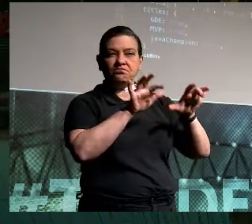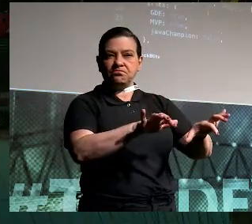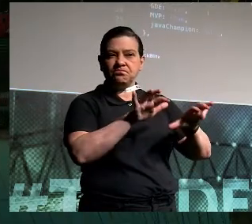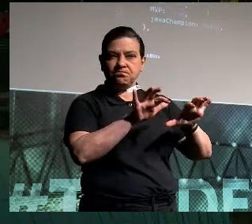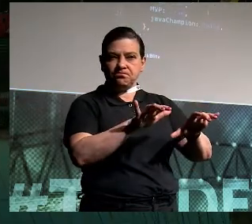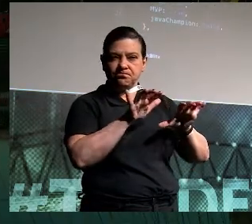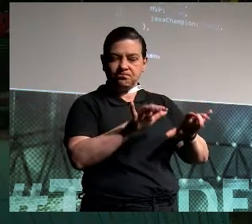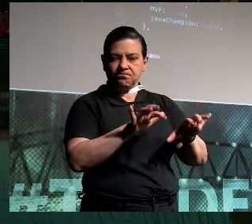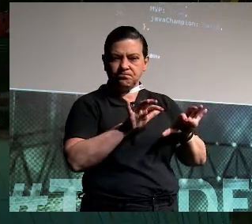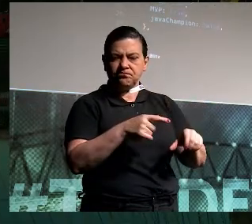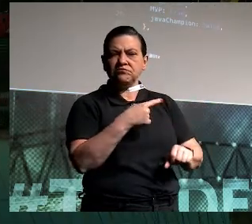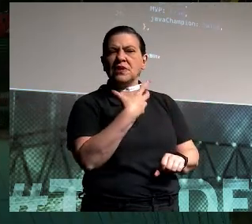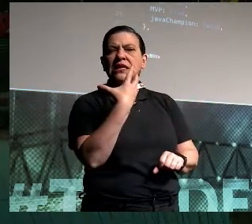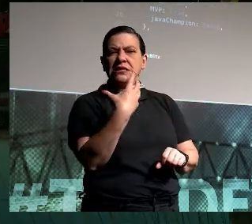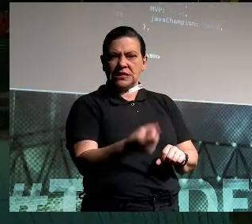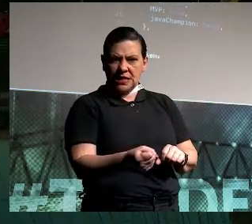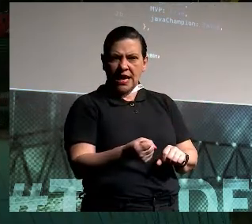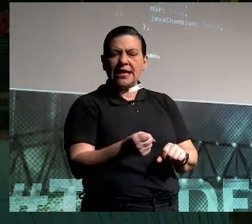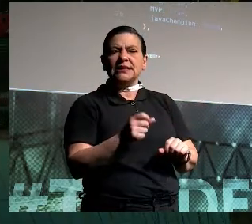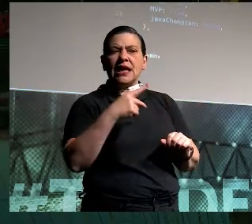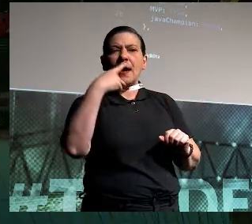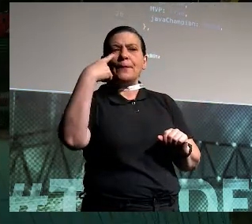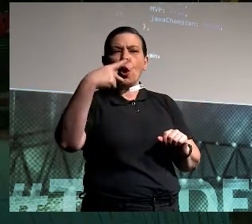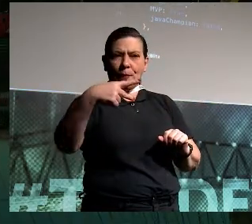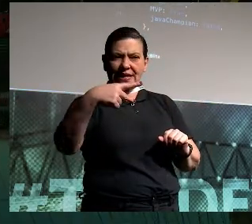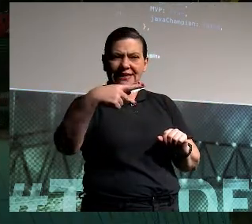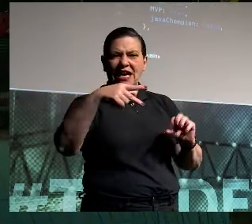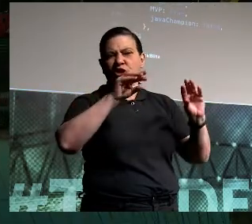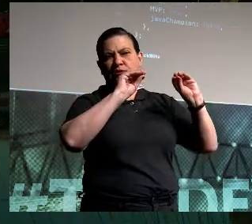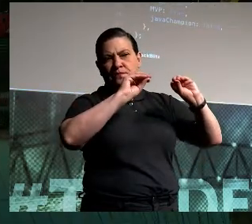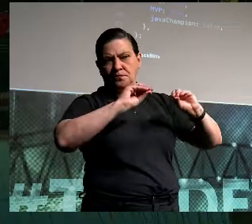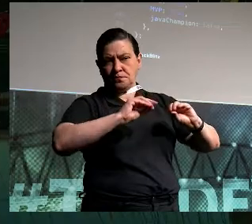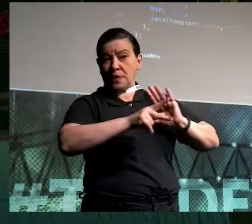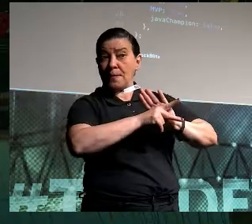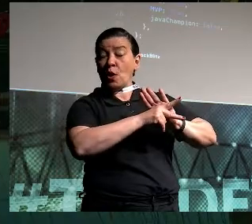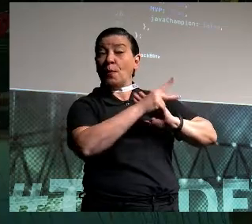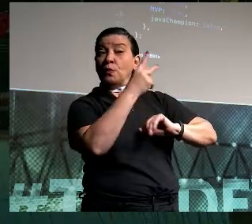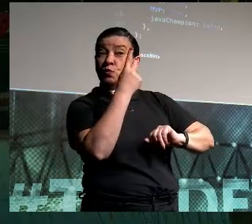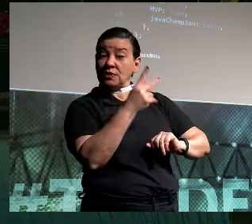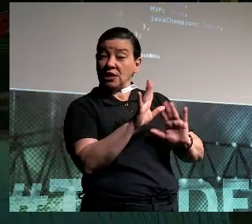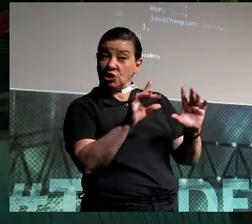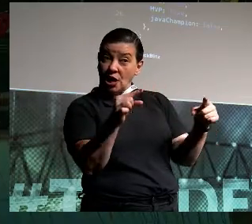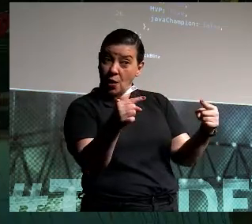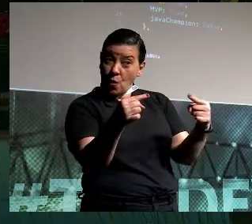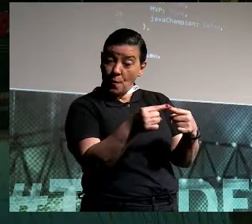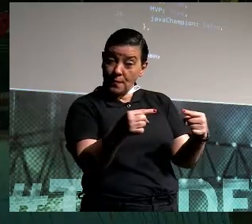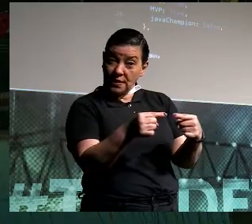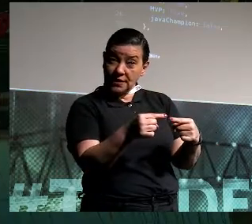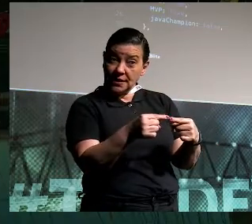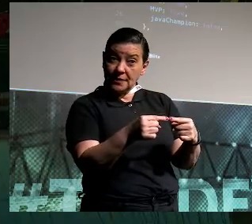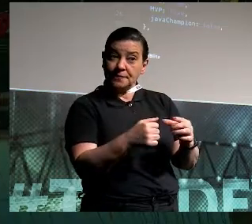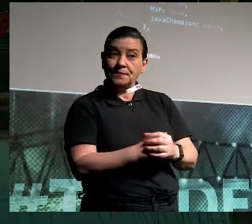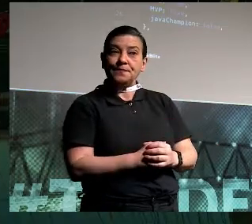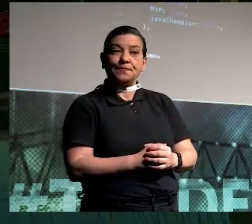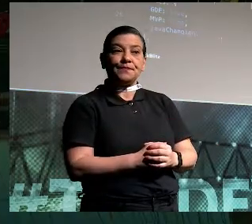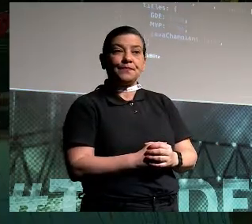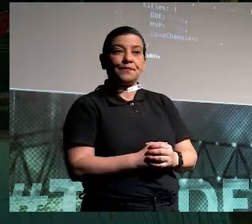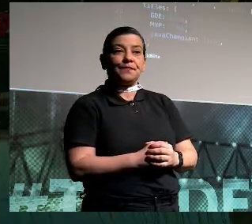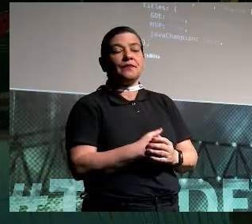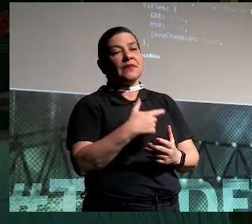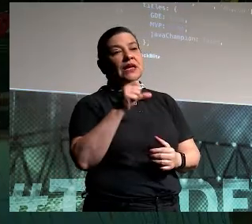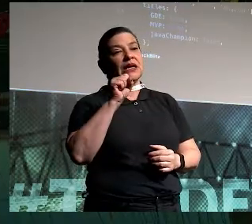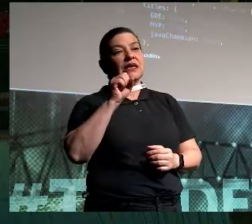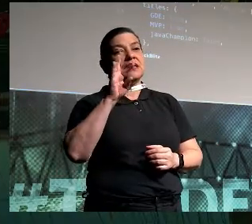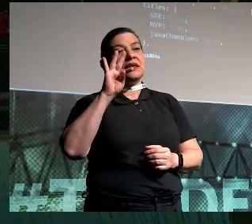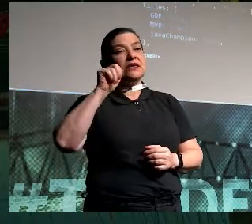ó, ele aceita aqui as propriedades aqui que sejam dele aqui, que sejam aqui o